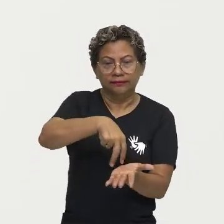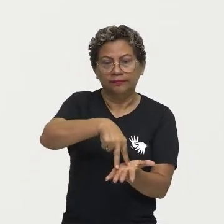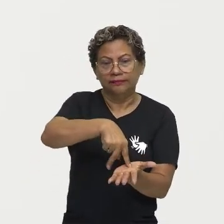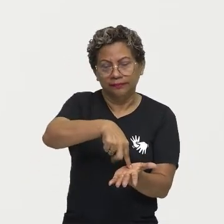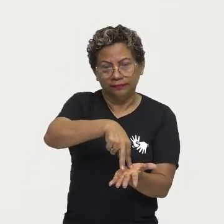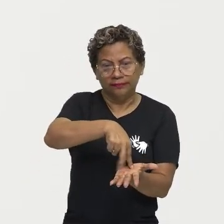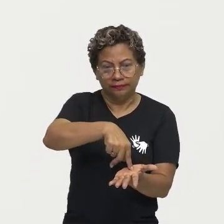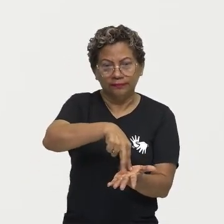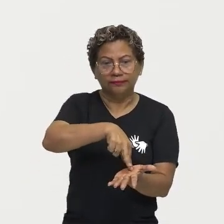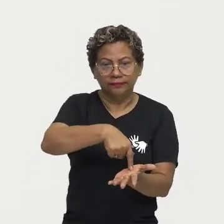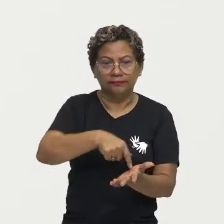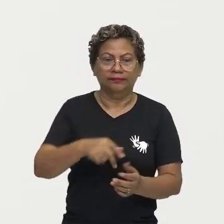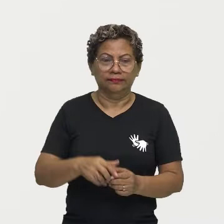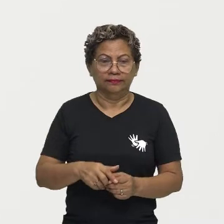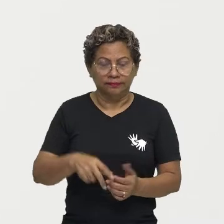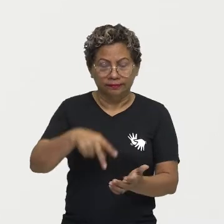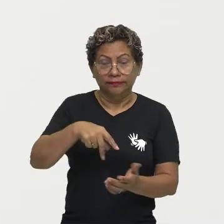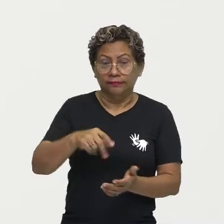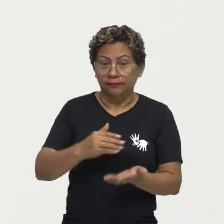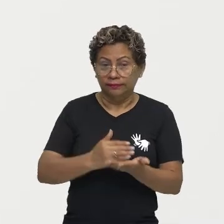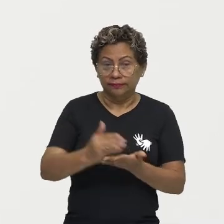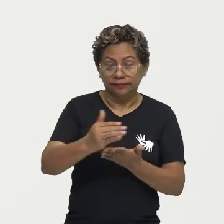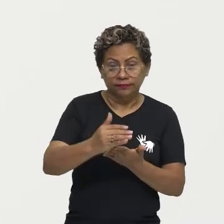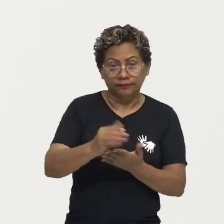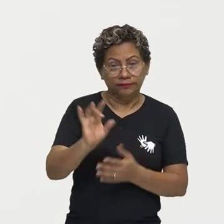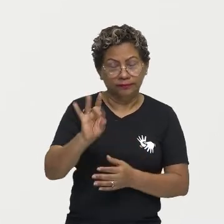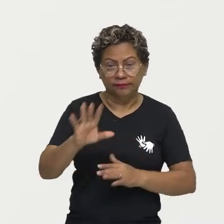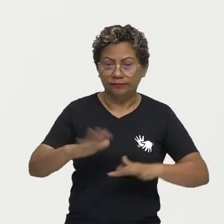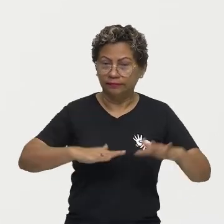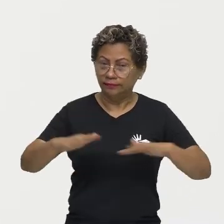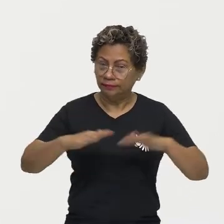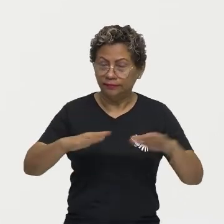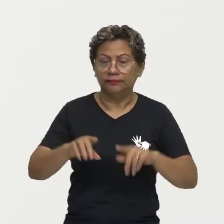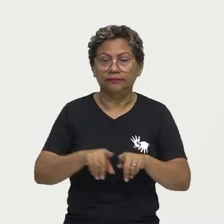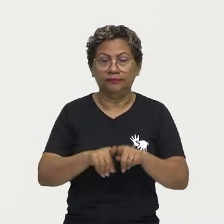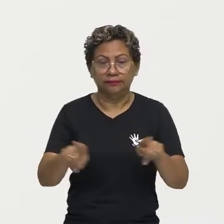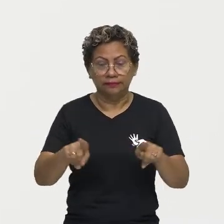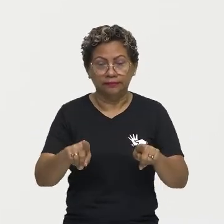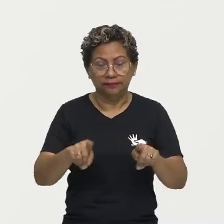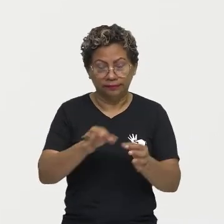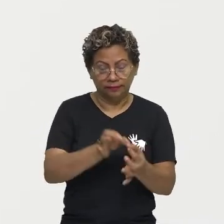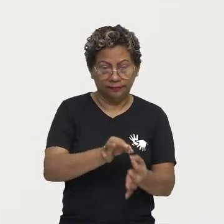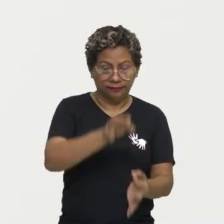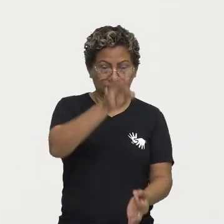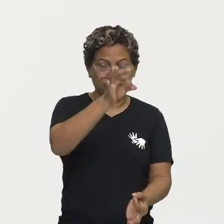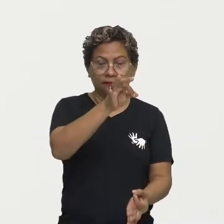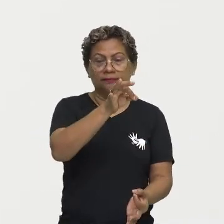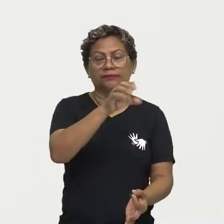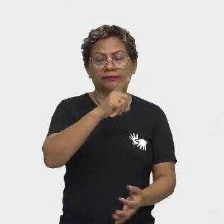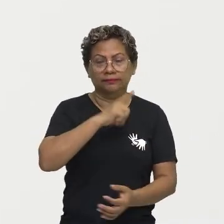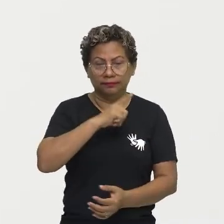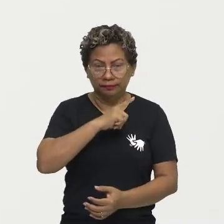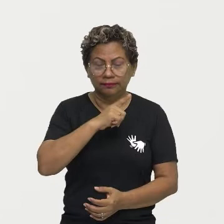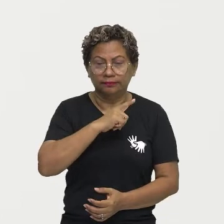potencial, porque ela não tem movimento, mas ela tem uma determinada altura em relação ao solo aqui, pessoal. Então tem energia potencial, gravitacional nesse